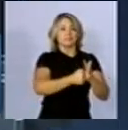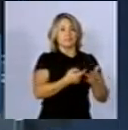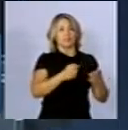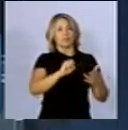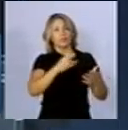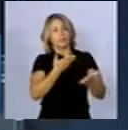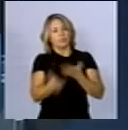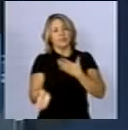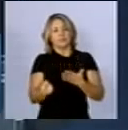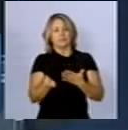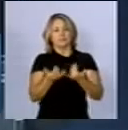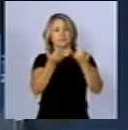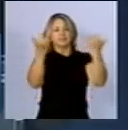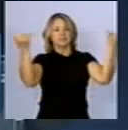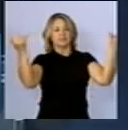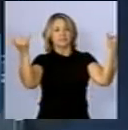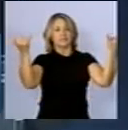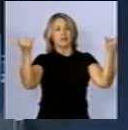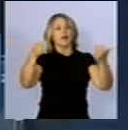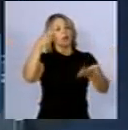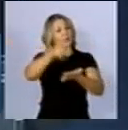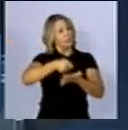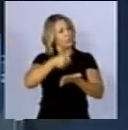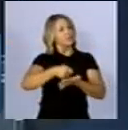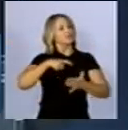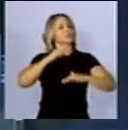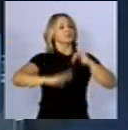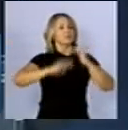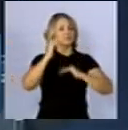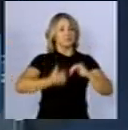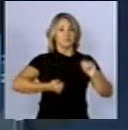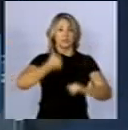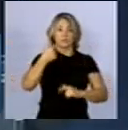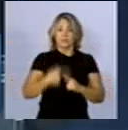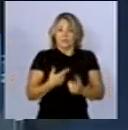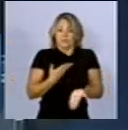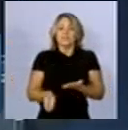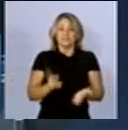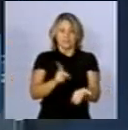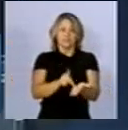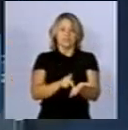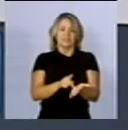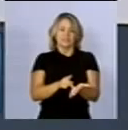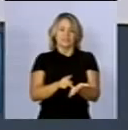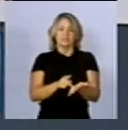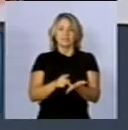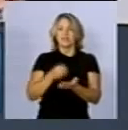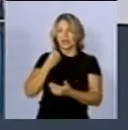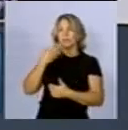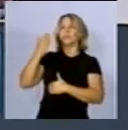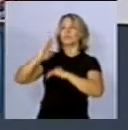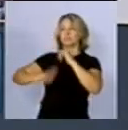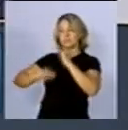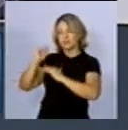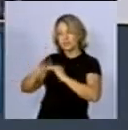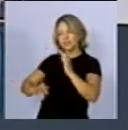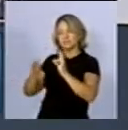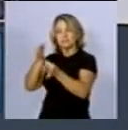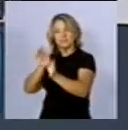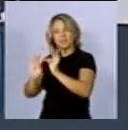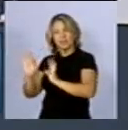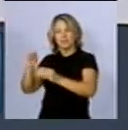seja de boa qualidade, senão senão ela vai ficar numa situação ruim. Uhum. Boa qualidade técnica e na